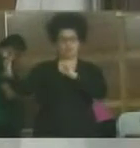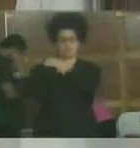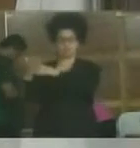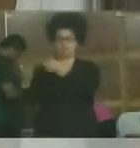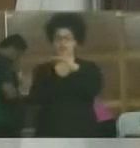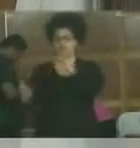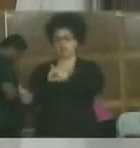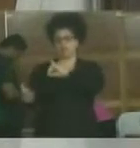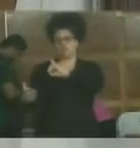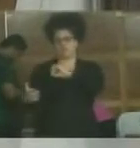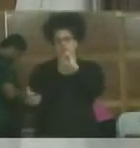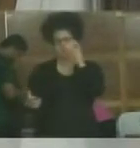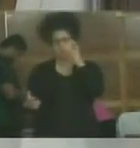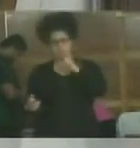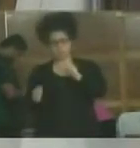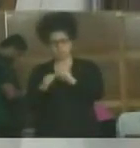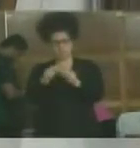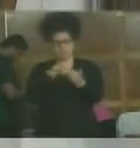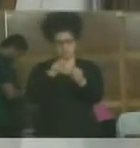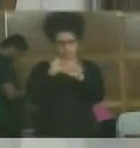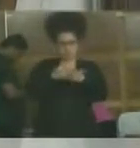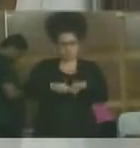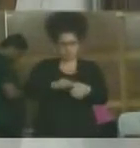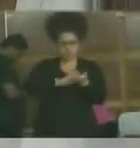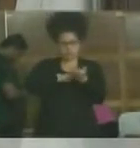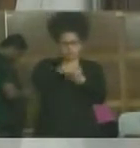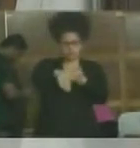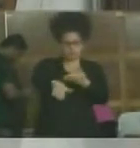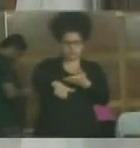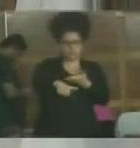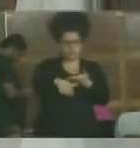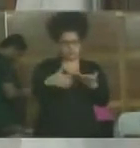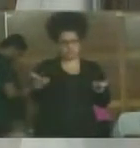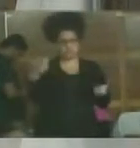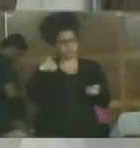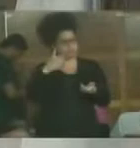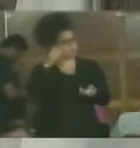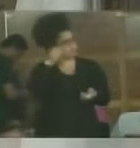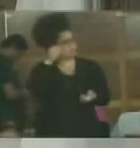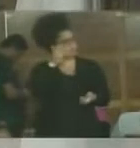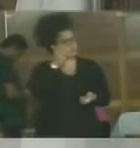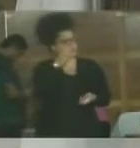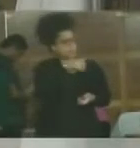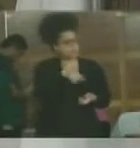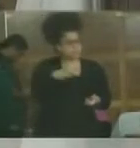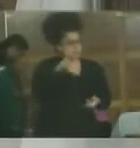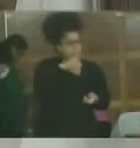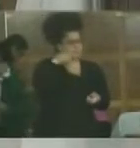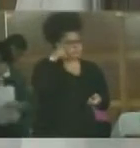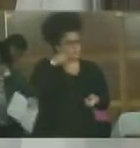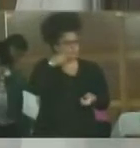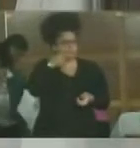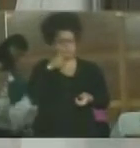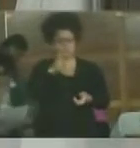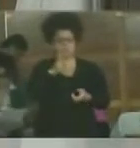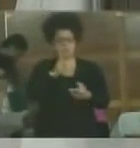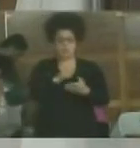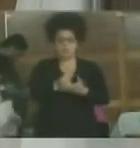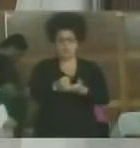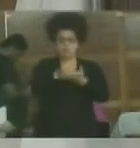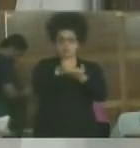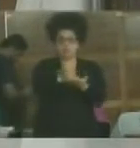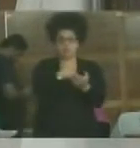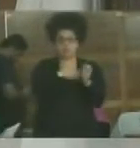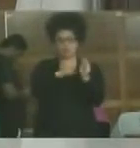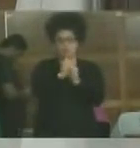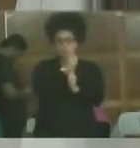para tirar. Então, eu peço a vocês, nobres vereadores, que me ajudem nessa, levantando essa causa, estou fazendo um requerimento junto